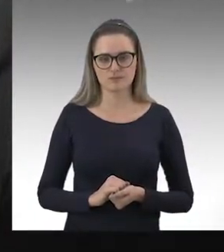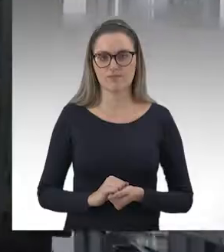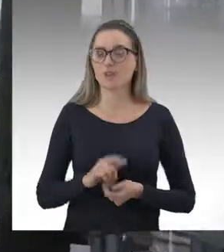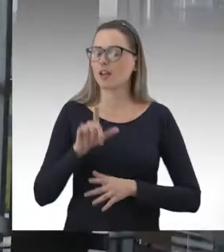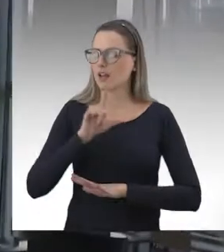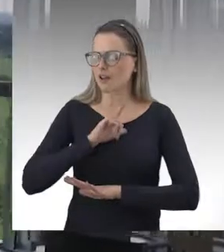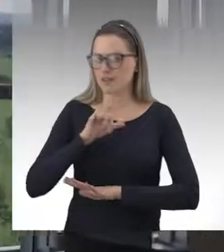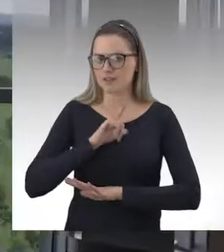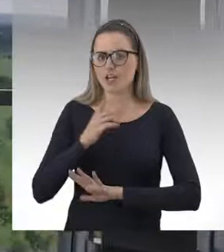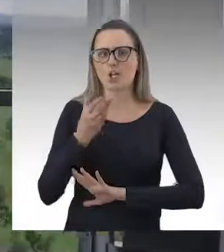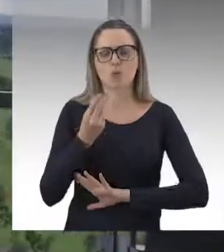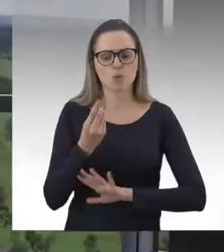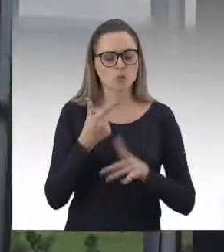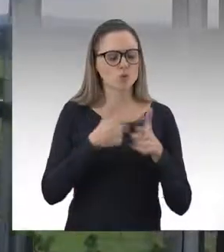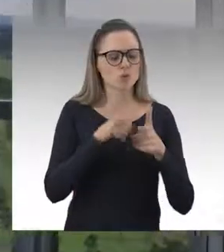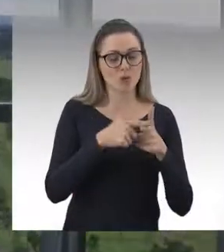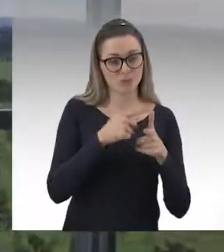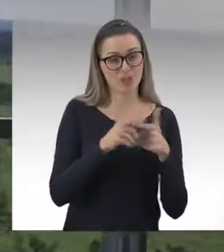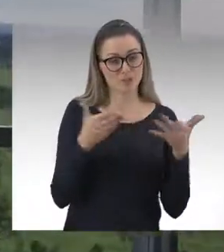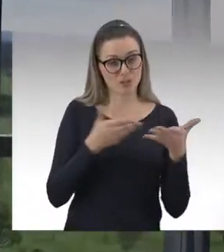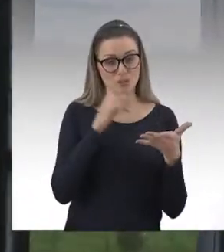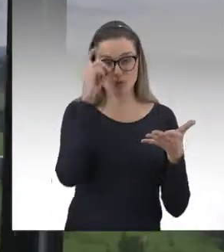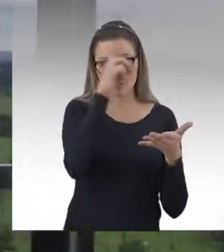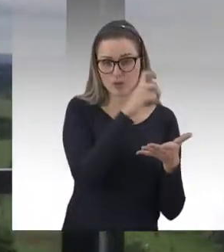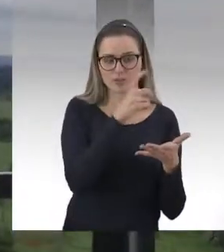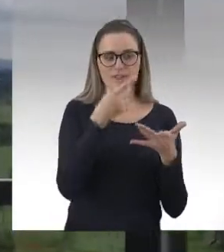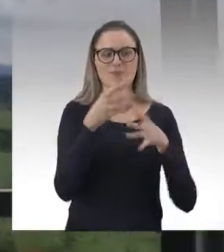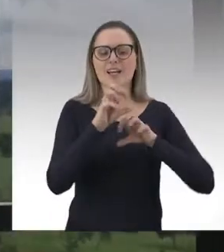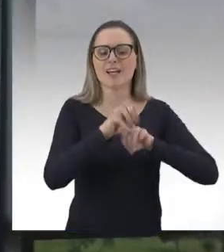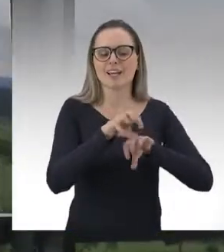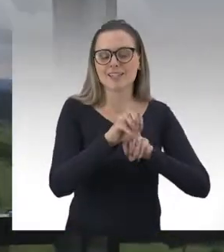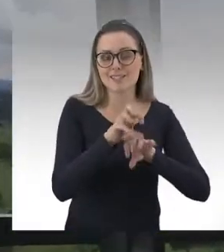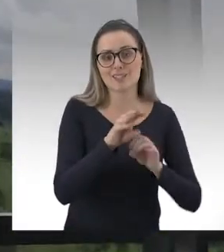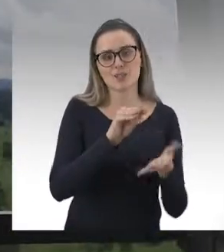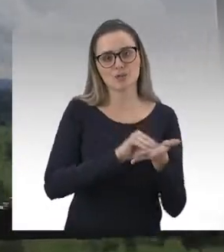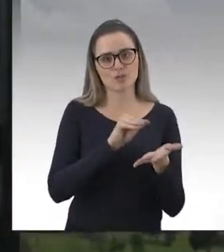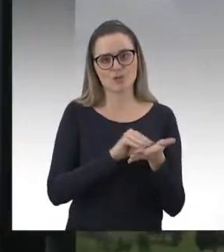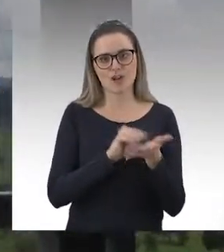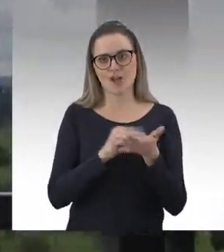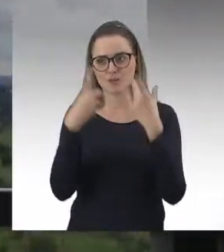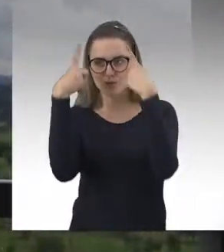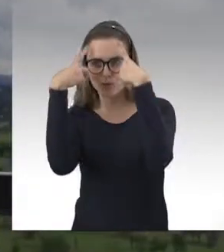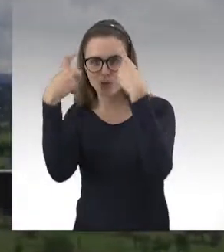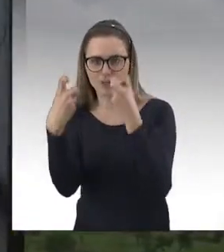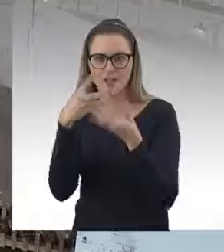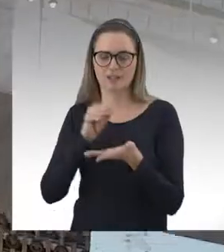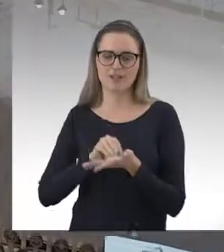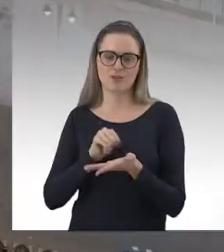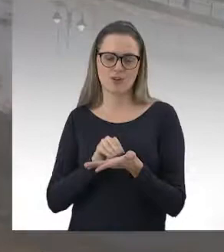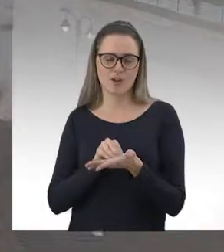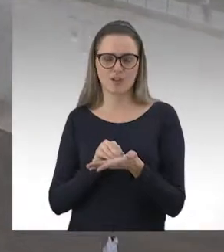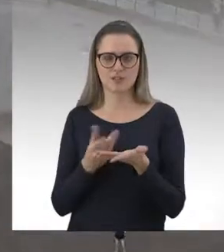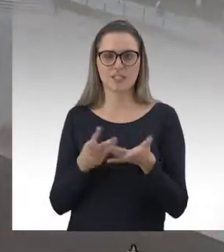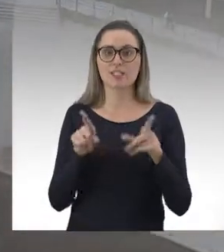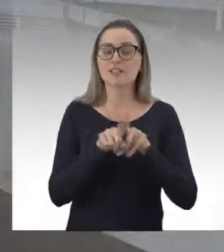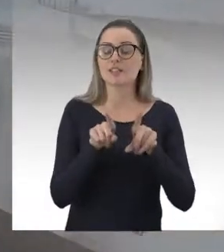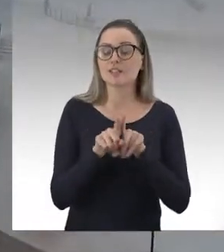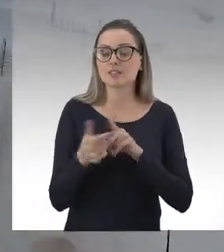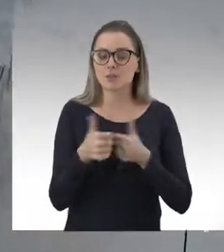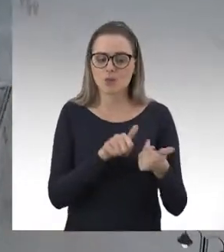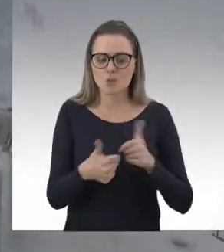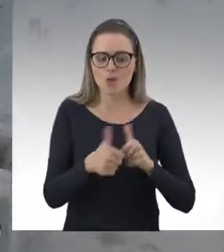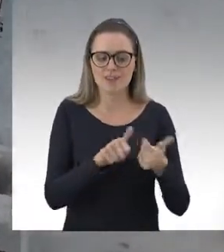Vários dos nossos dilemas de hoje em dia, como, por exemplo, educação deficiente, violência, a questão da